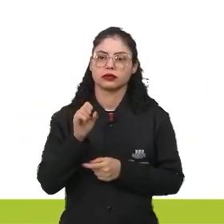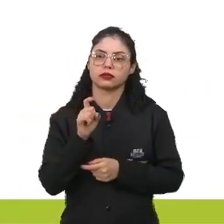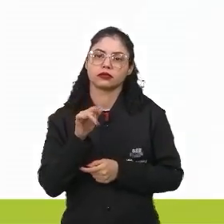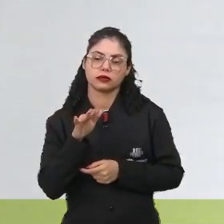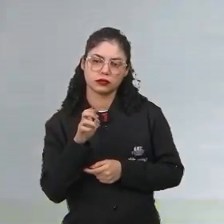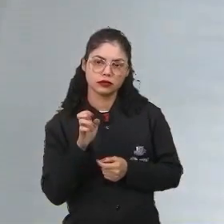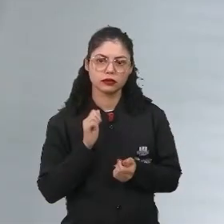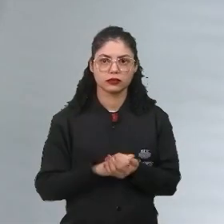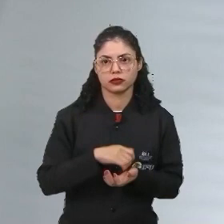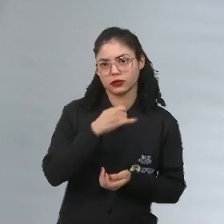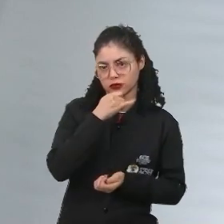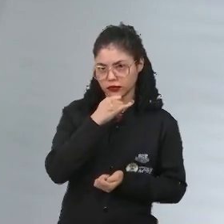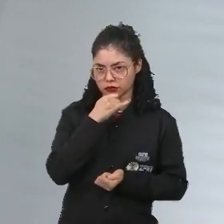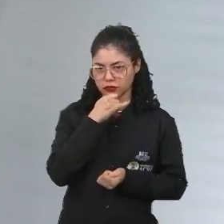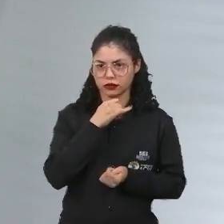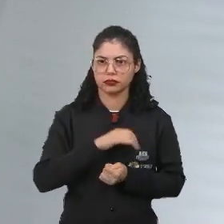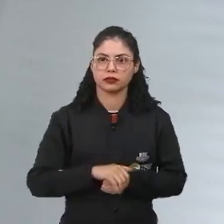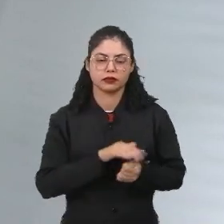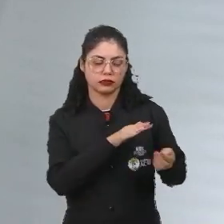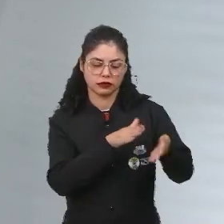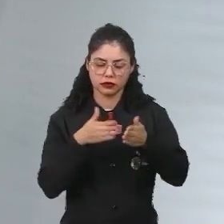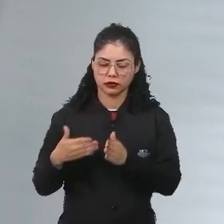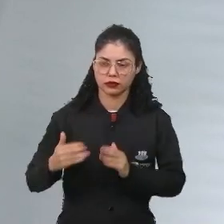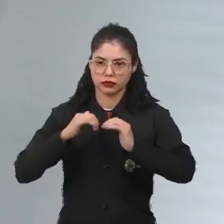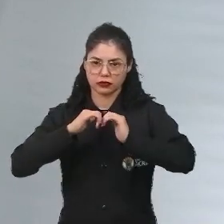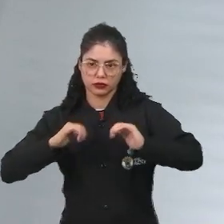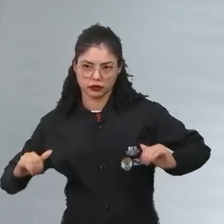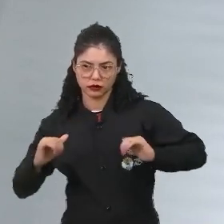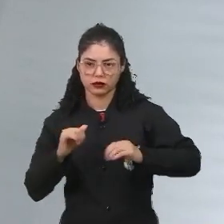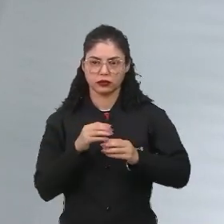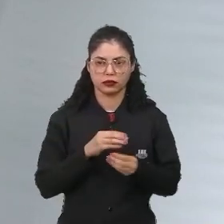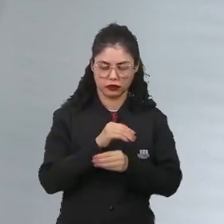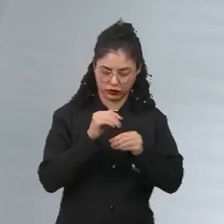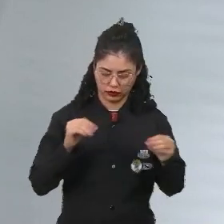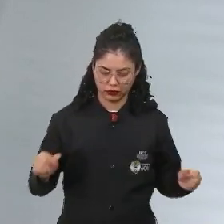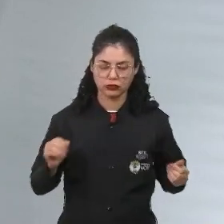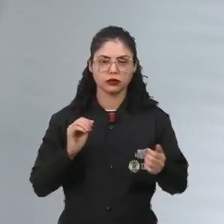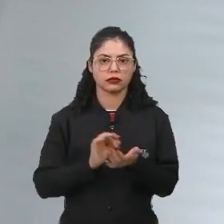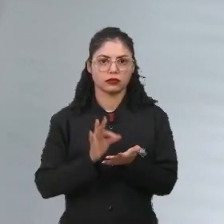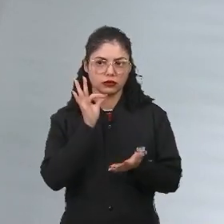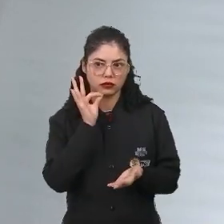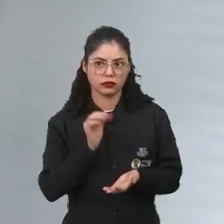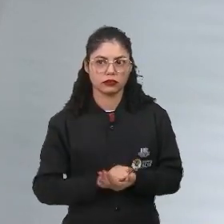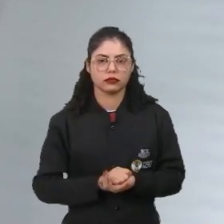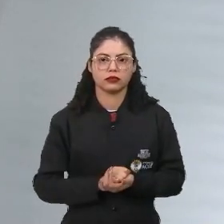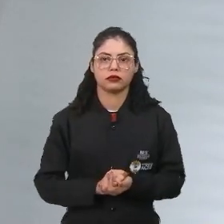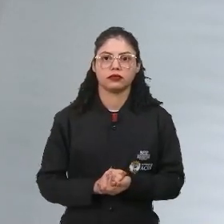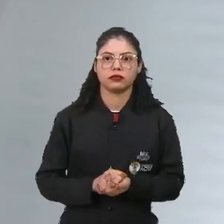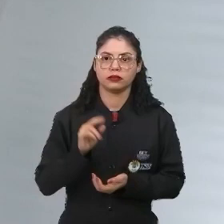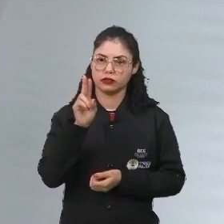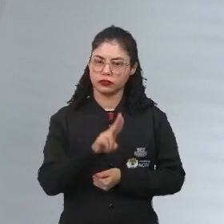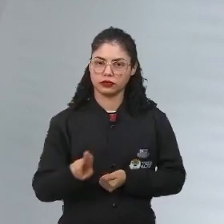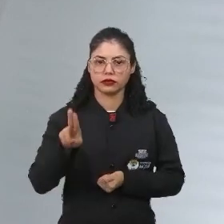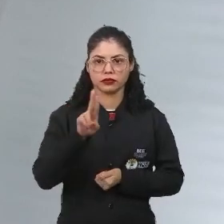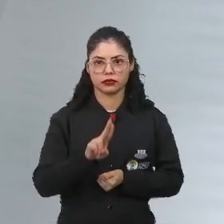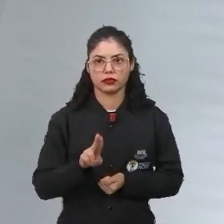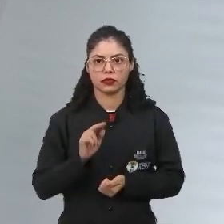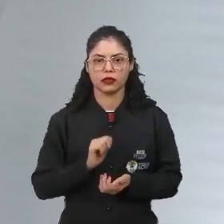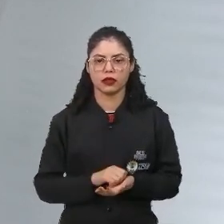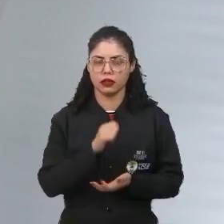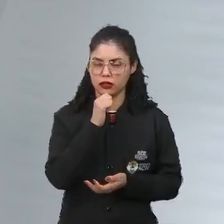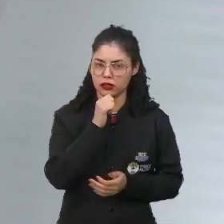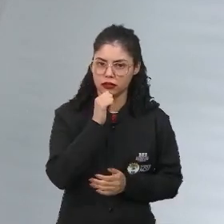Por exemplo, ele é utilizado lá na parte de separar os grãos de café das cascas. Então, eles utilizam aí